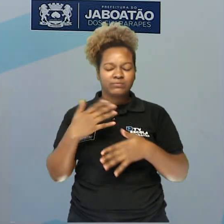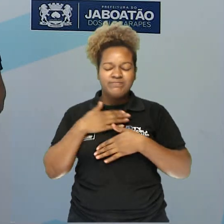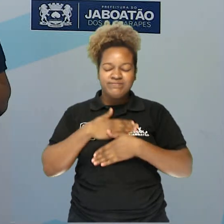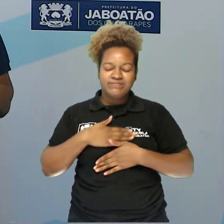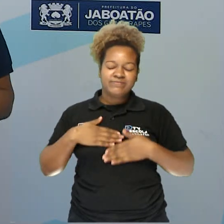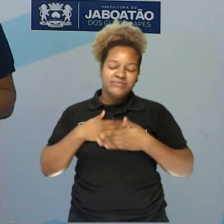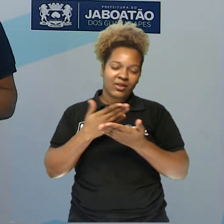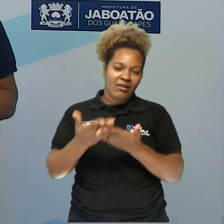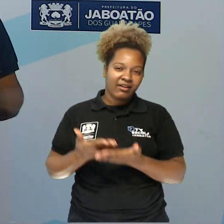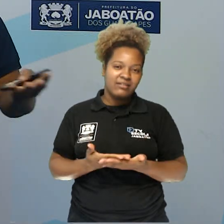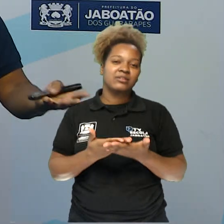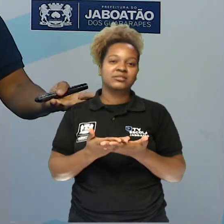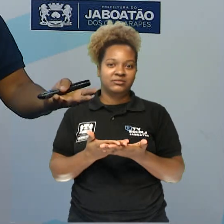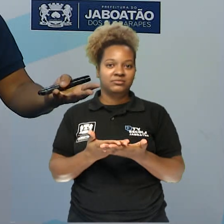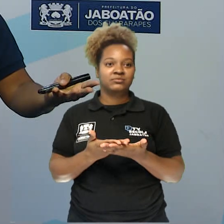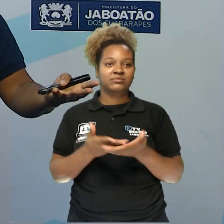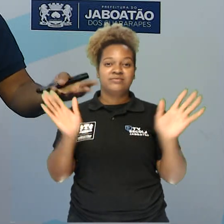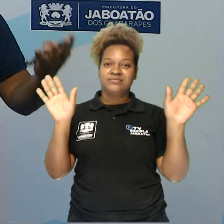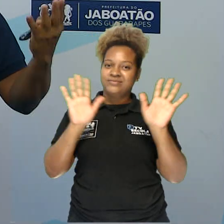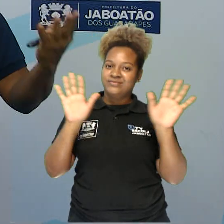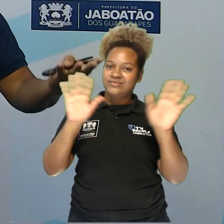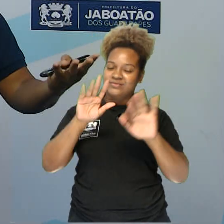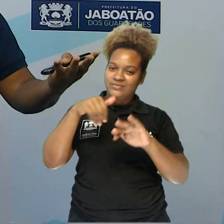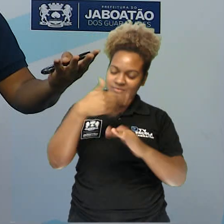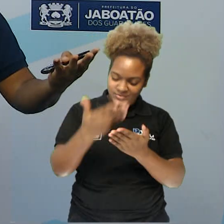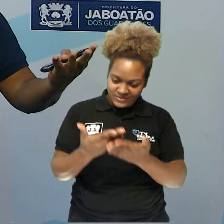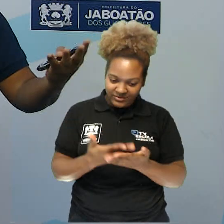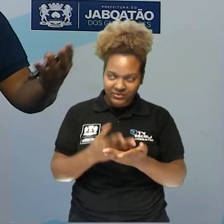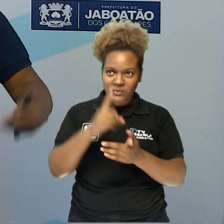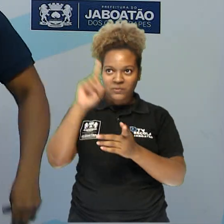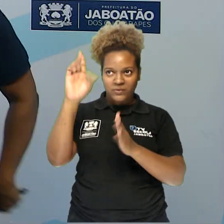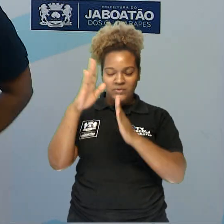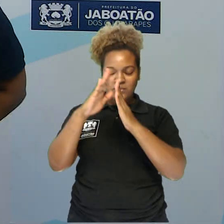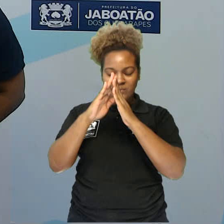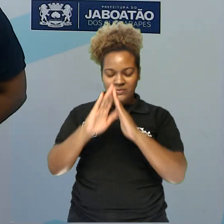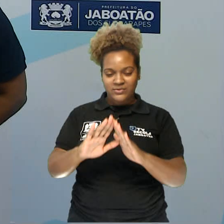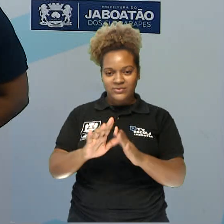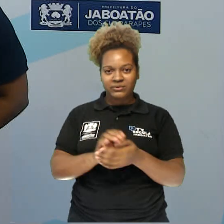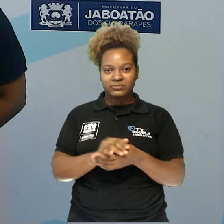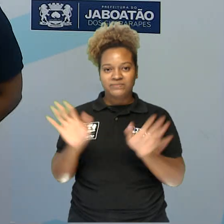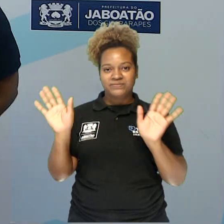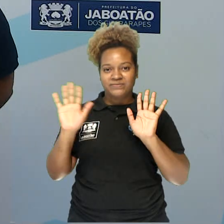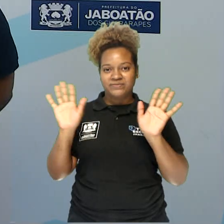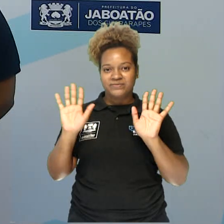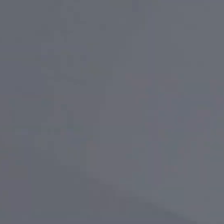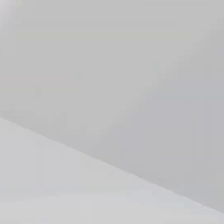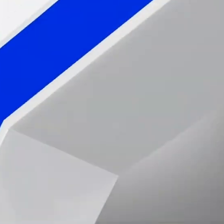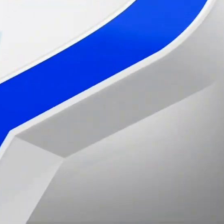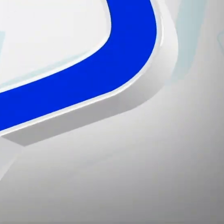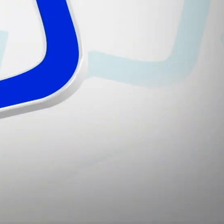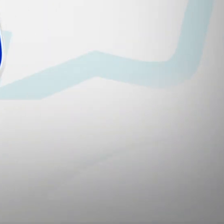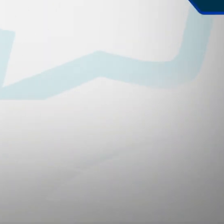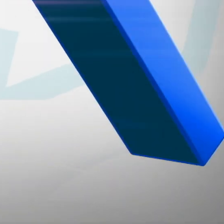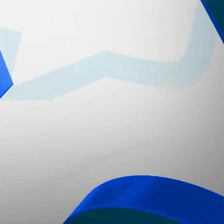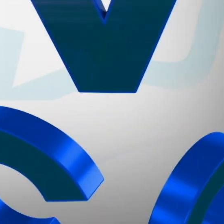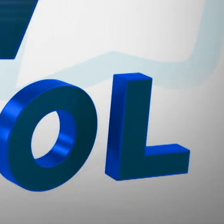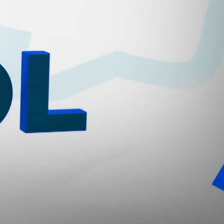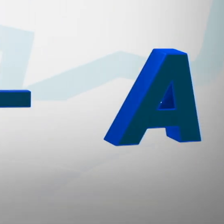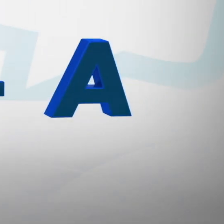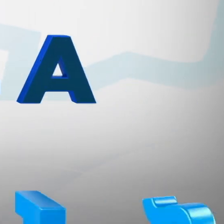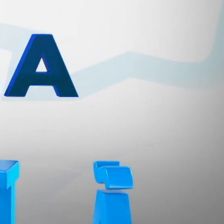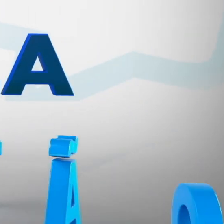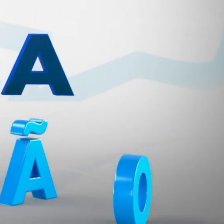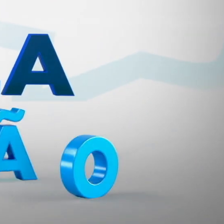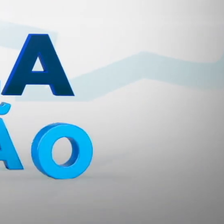da aula de hoje e até a próxima, se Deus assim permitir. Tchau.